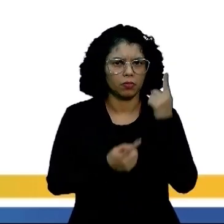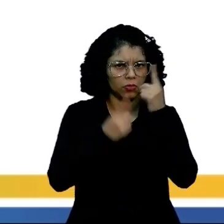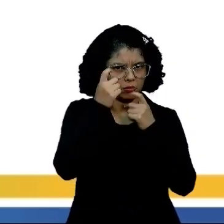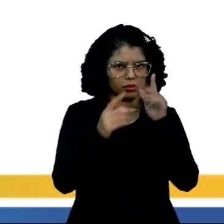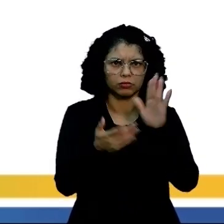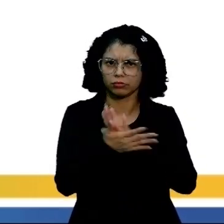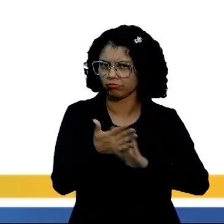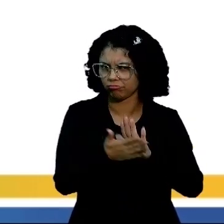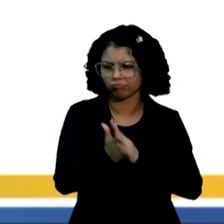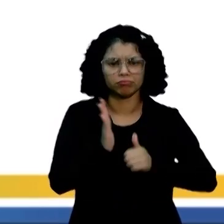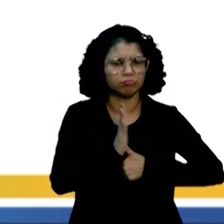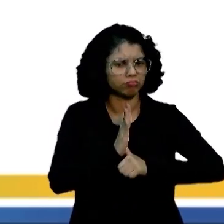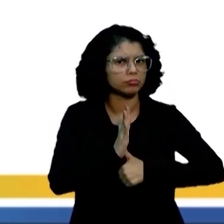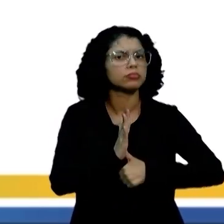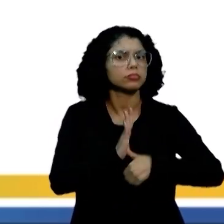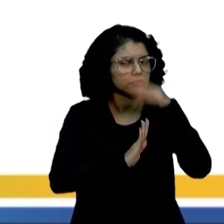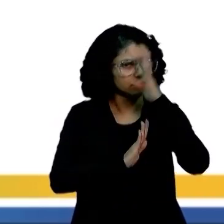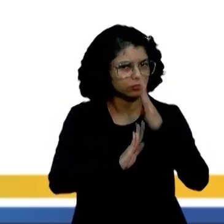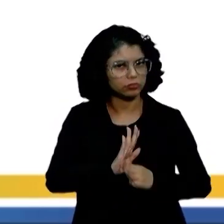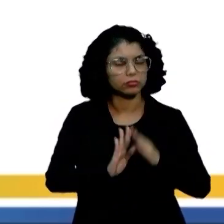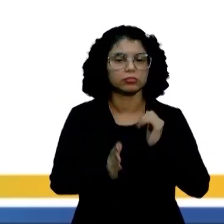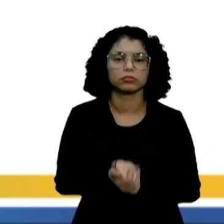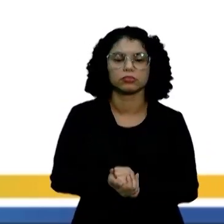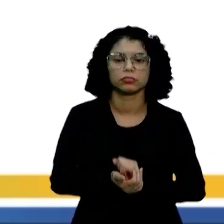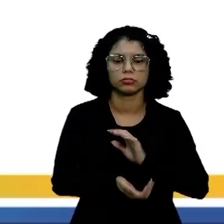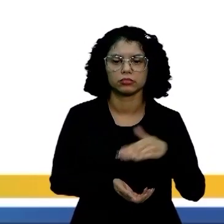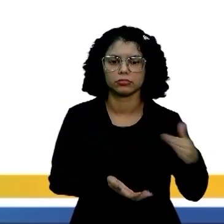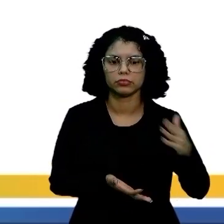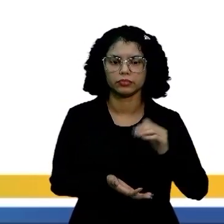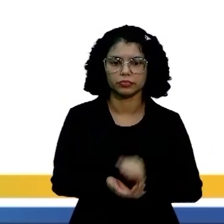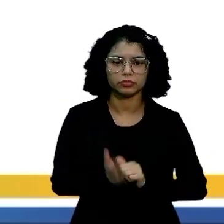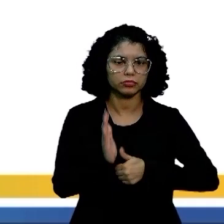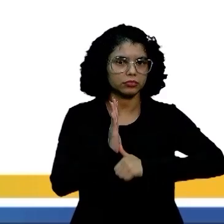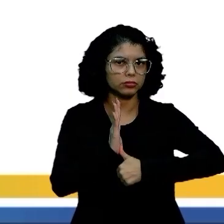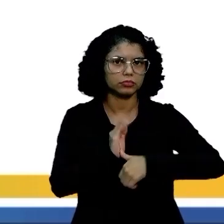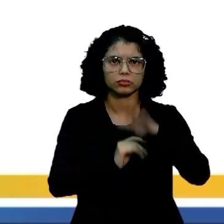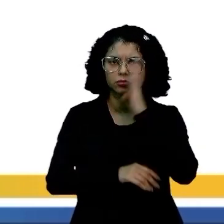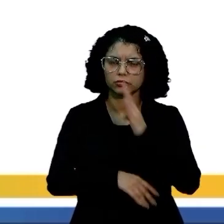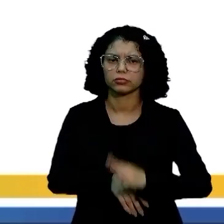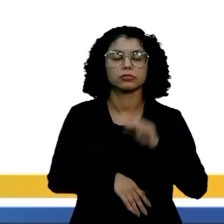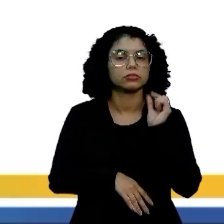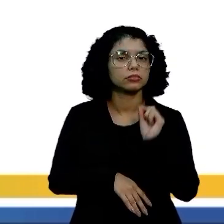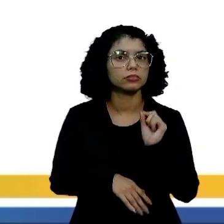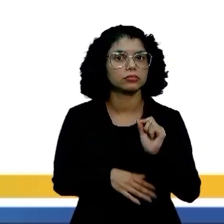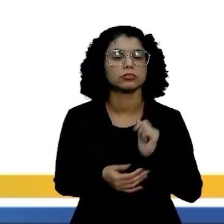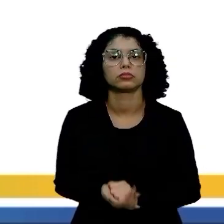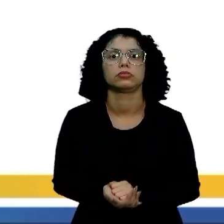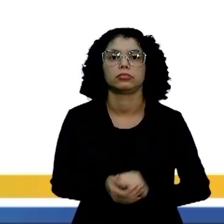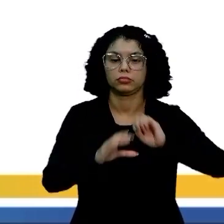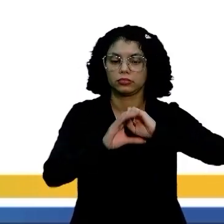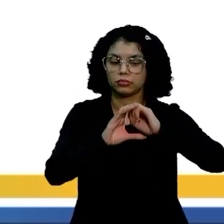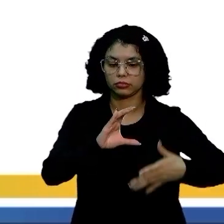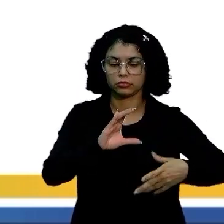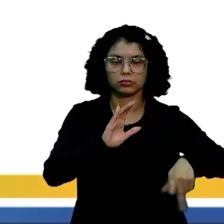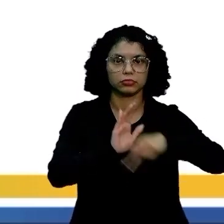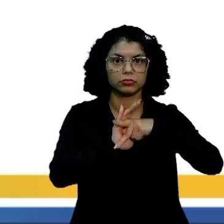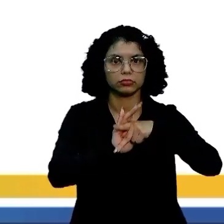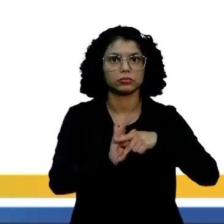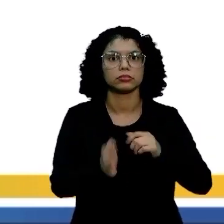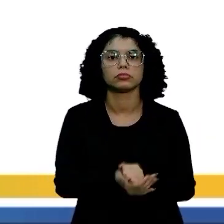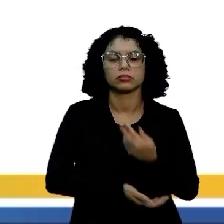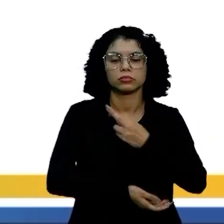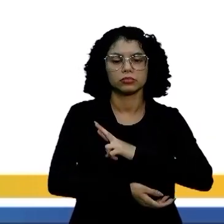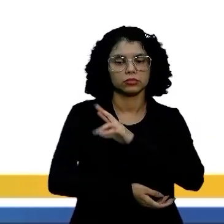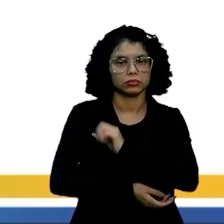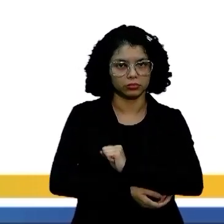preocupação com a identidade brasileira. Quando a gente fala de identidade brasileira, pessoal, é uma característica do